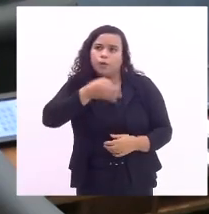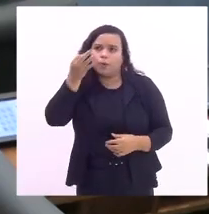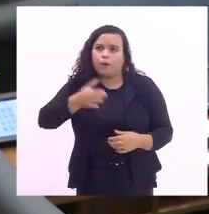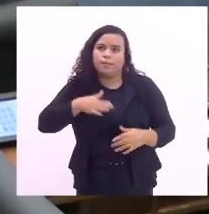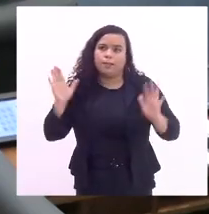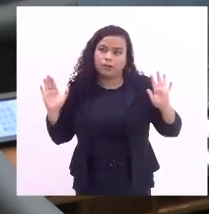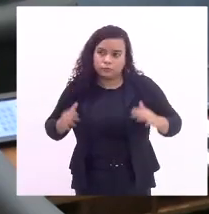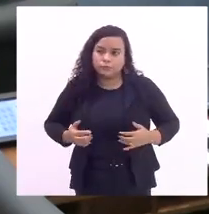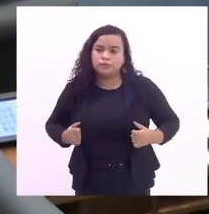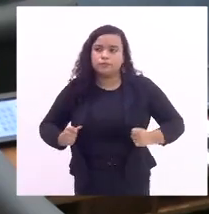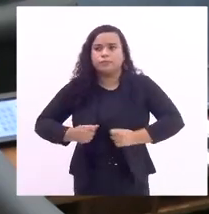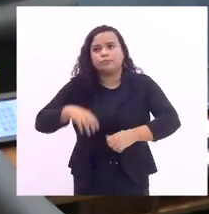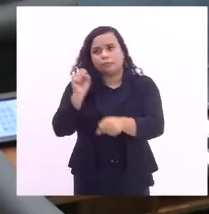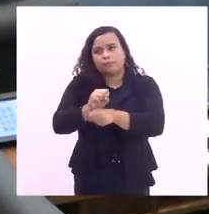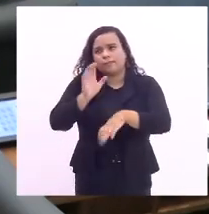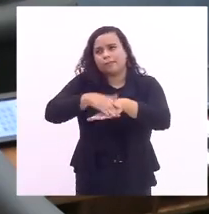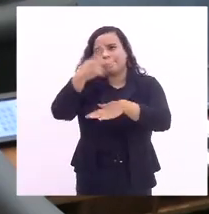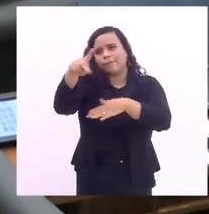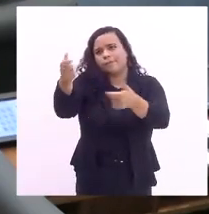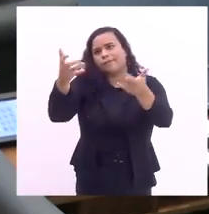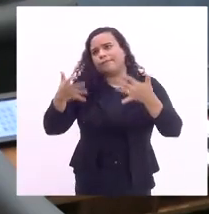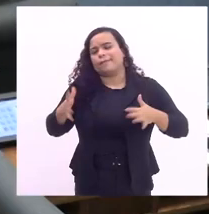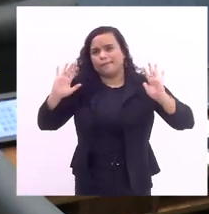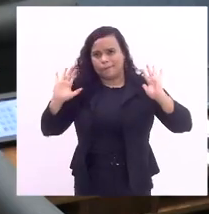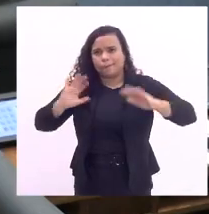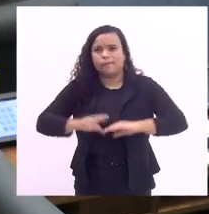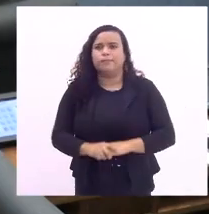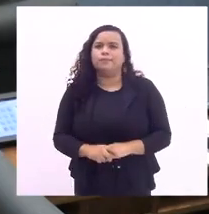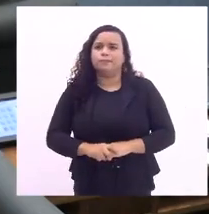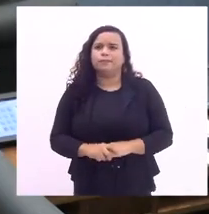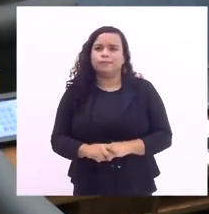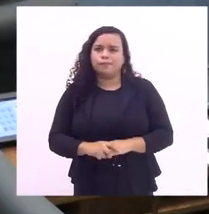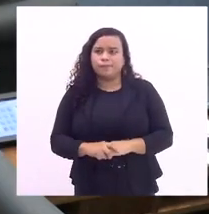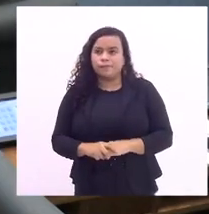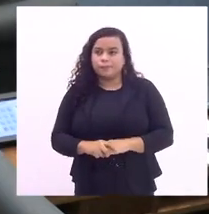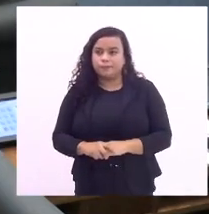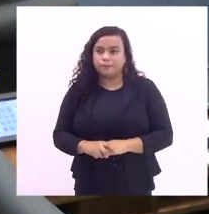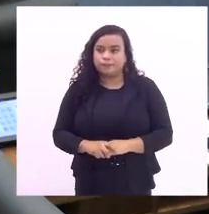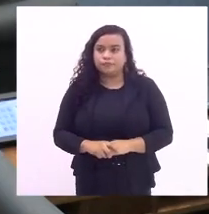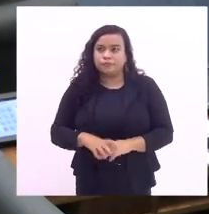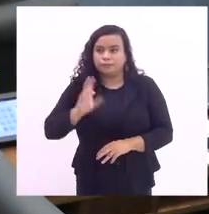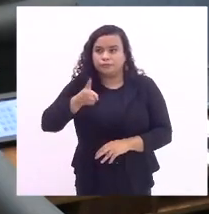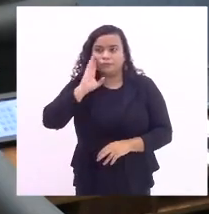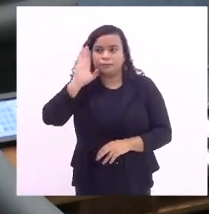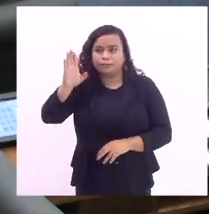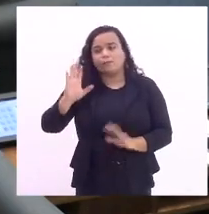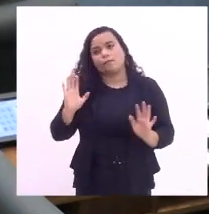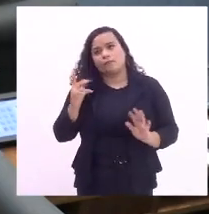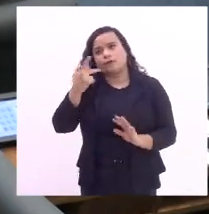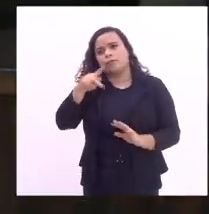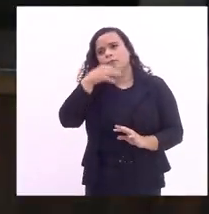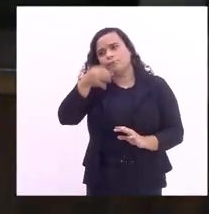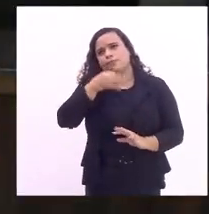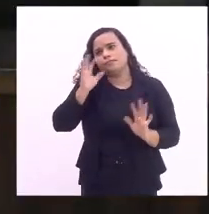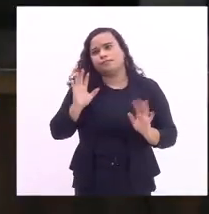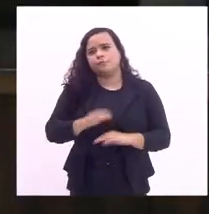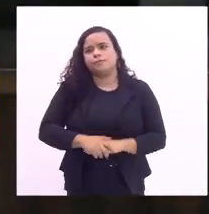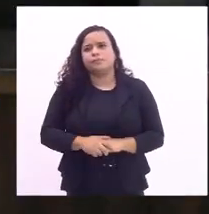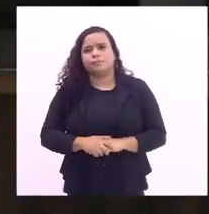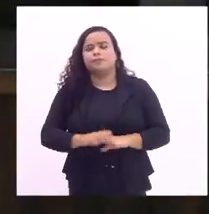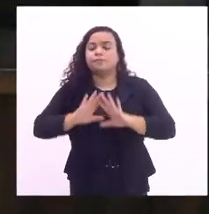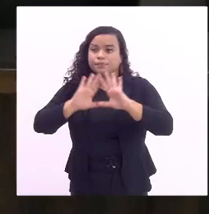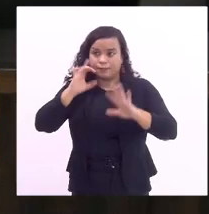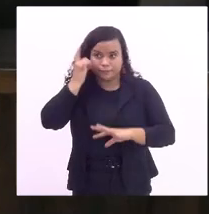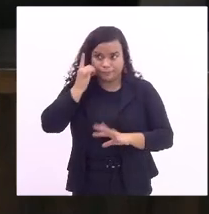estou aguardando a sua deputada, orientação, que é sempre a principal. A votação